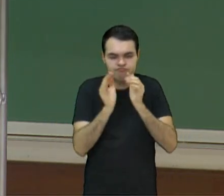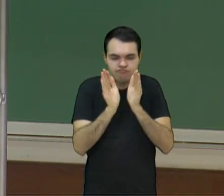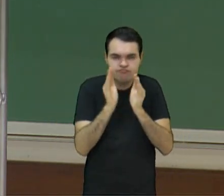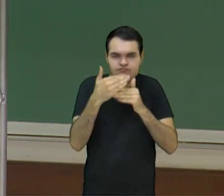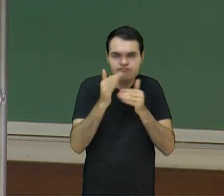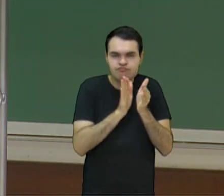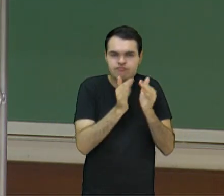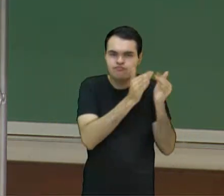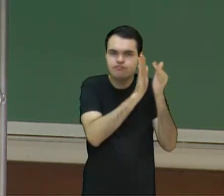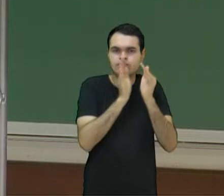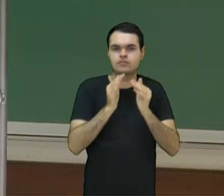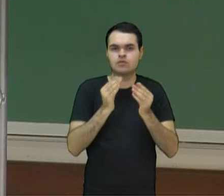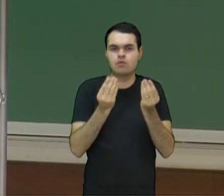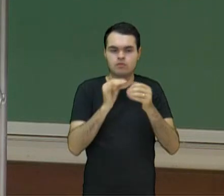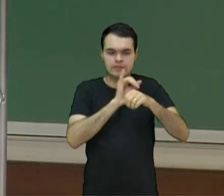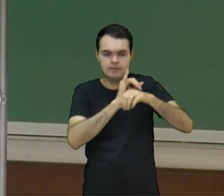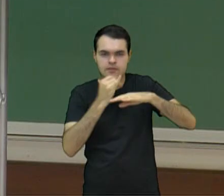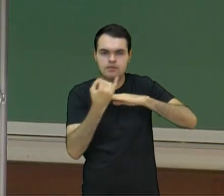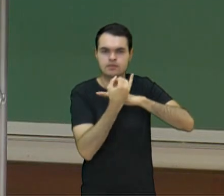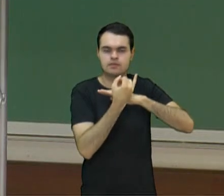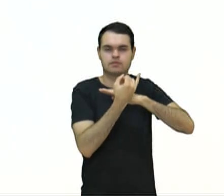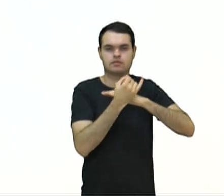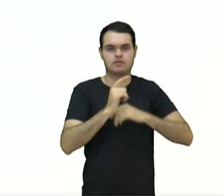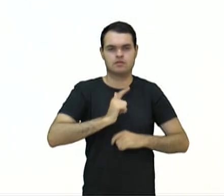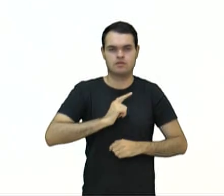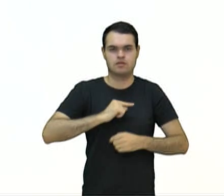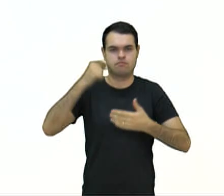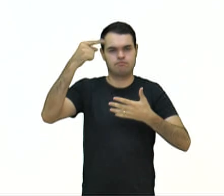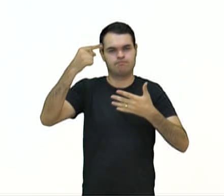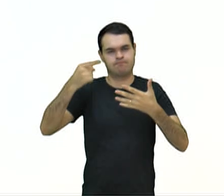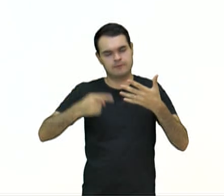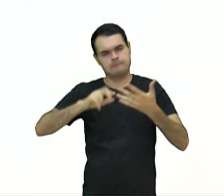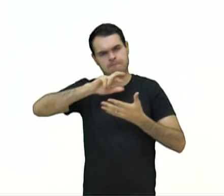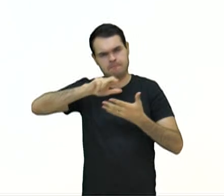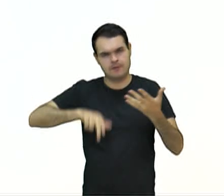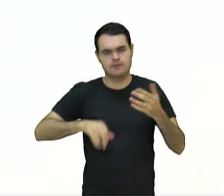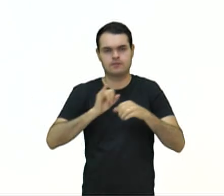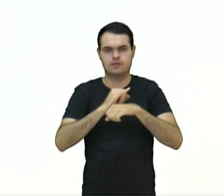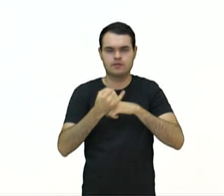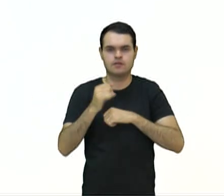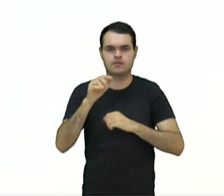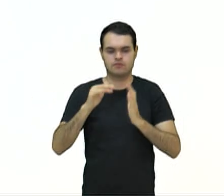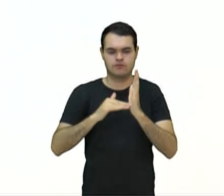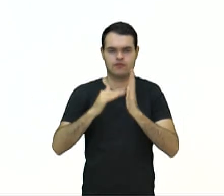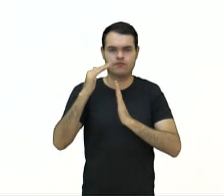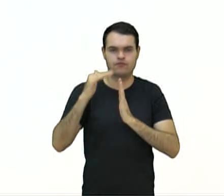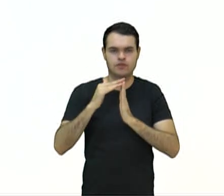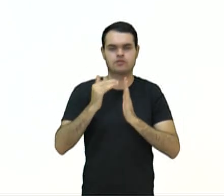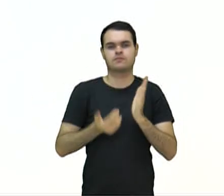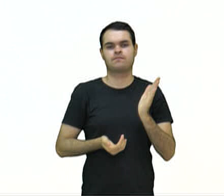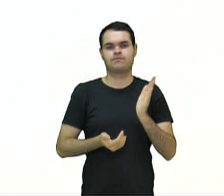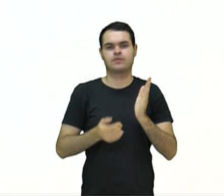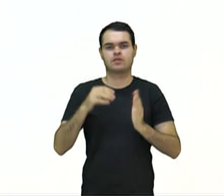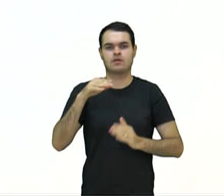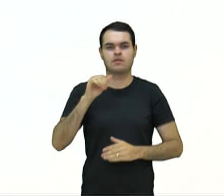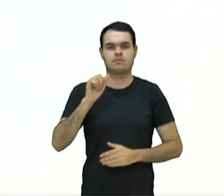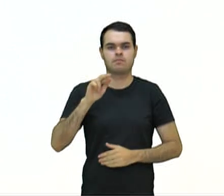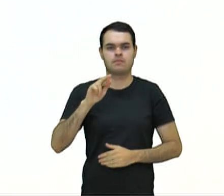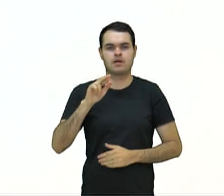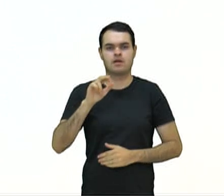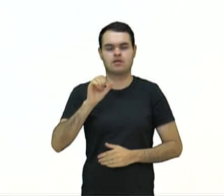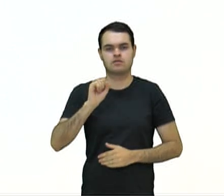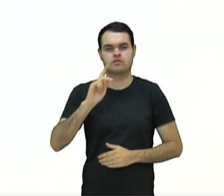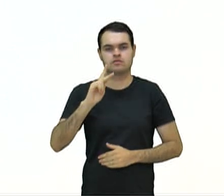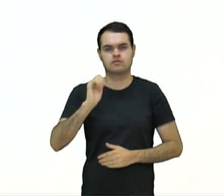território mais reduzido, esses arquipélagos? Temos aqui a lista dos países, as Ilhas Fiji, as Ilhas Marshall. As Ilhas Marshall, a gente tem uma